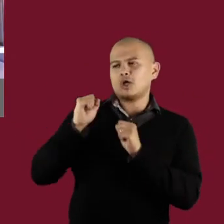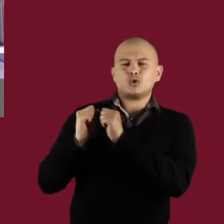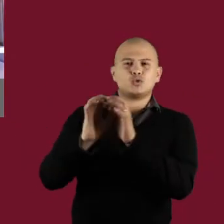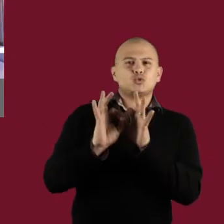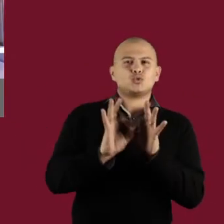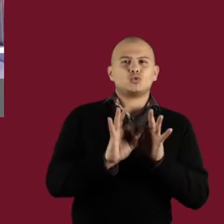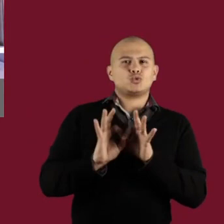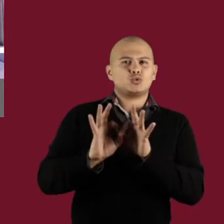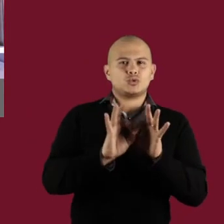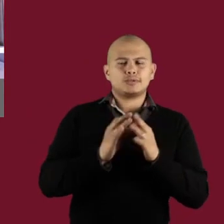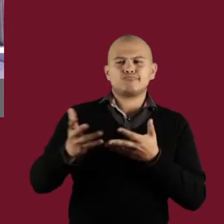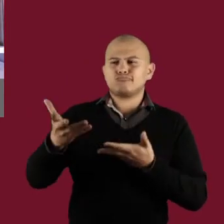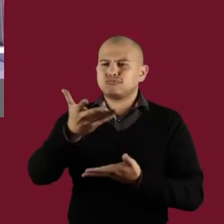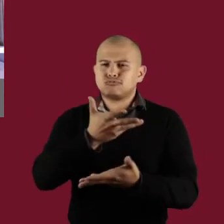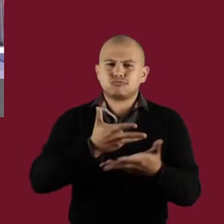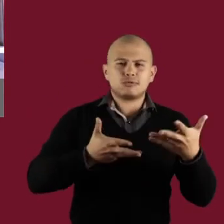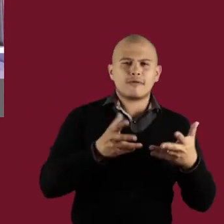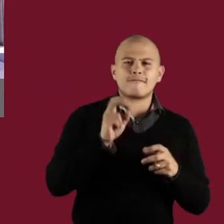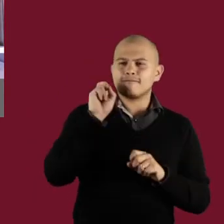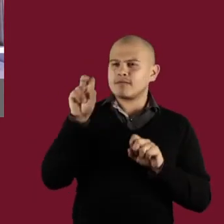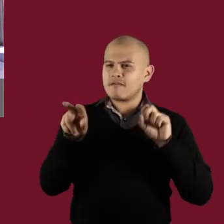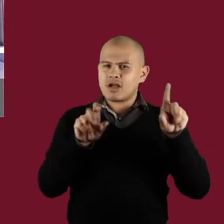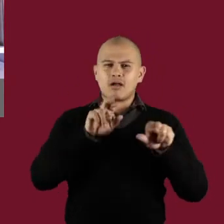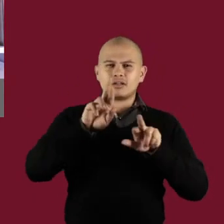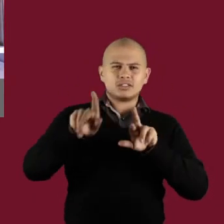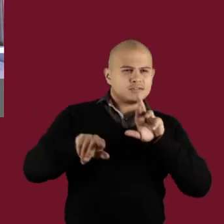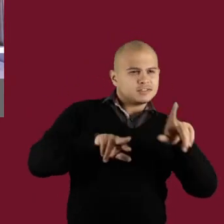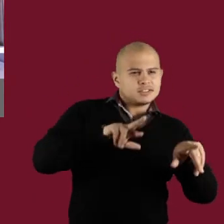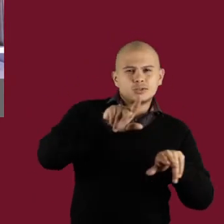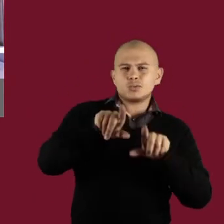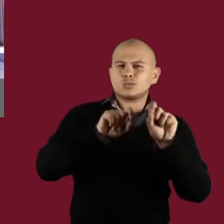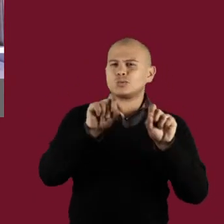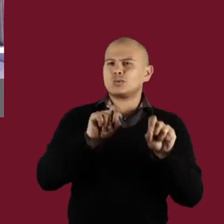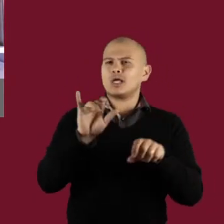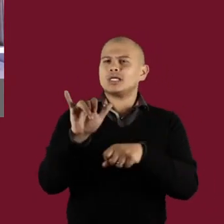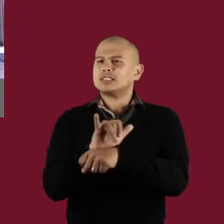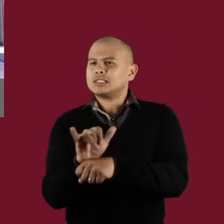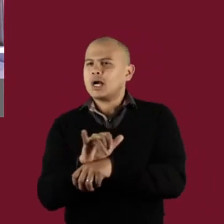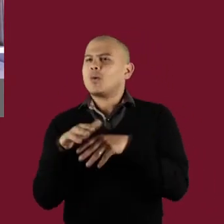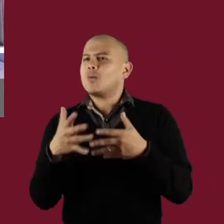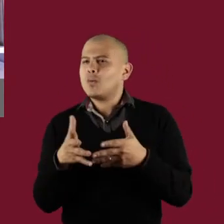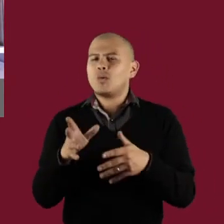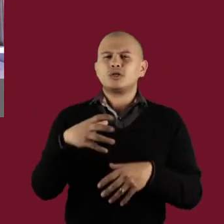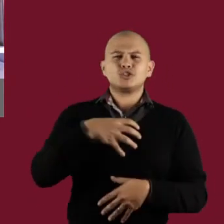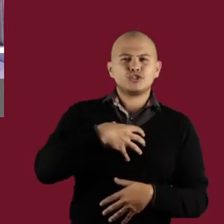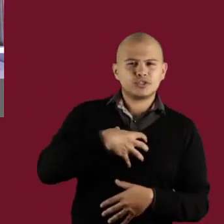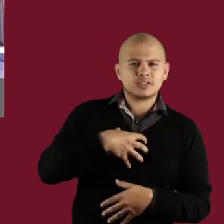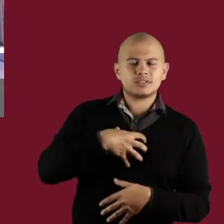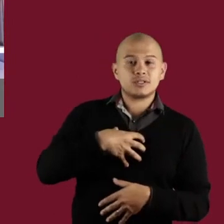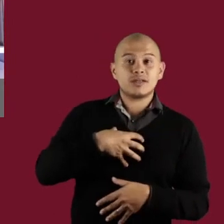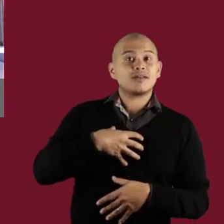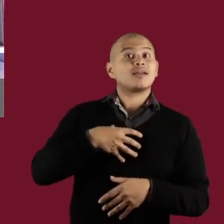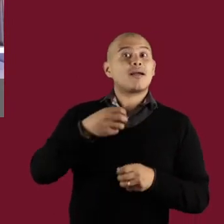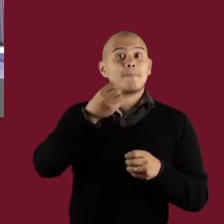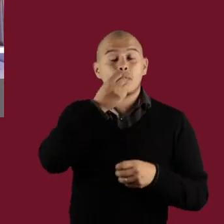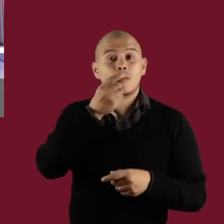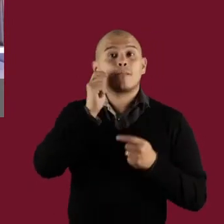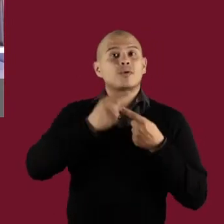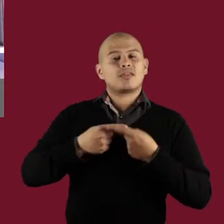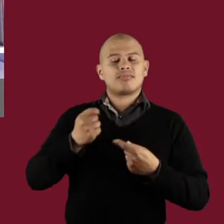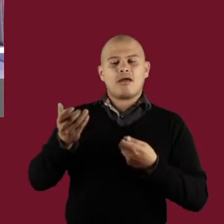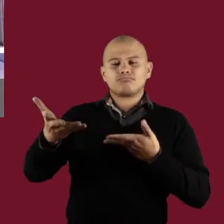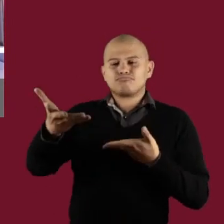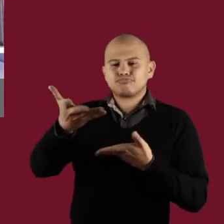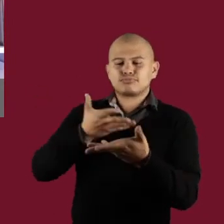conciliar as diferenças, não é verdade? E a despertar uma curiosidade para aprender mais e mais todos